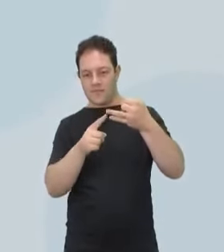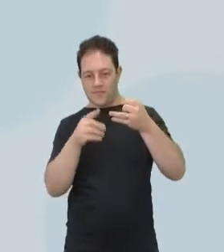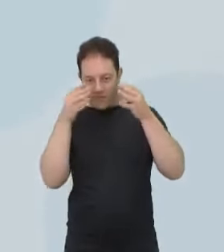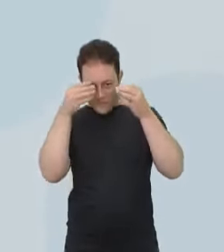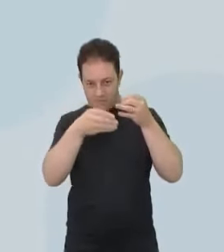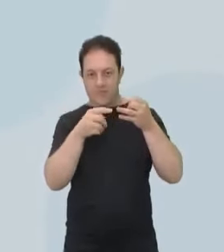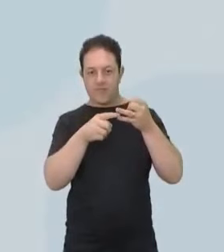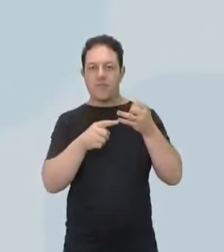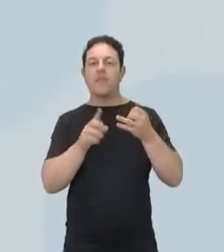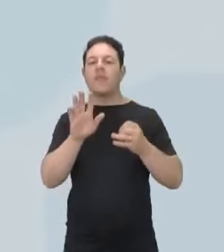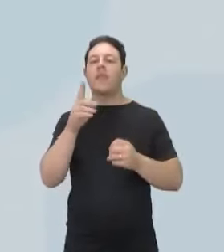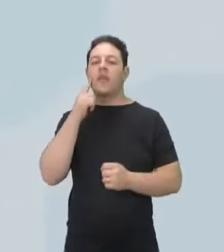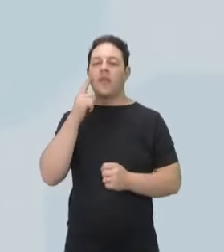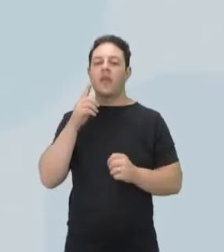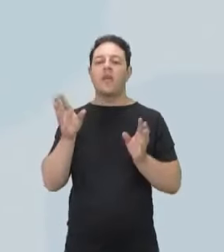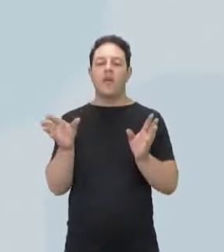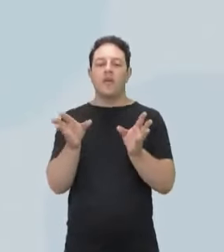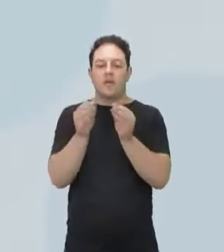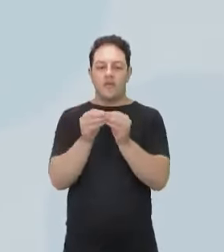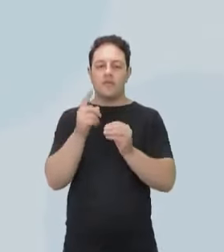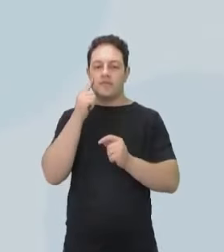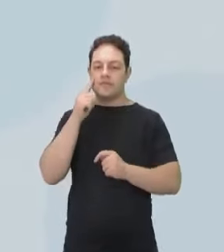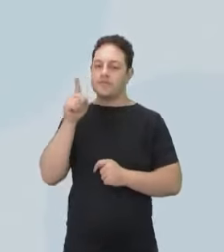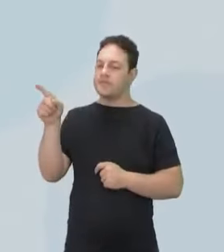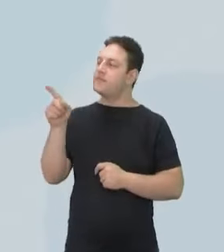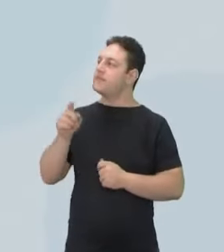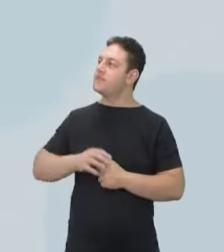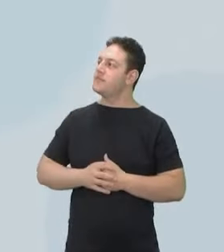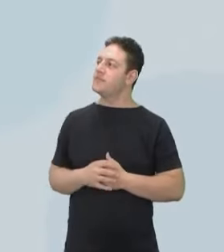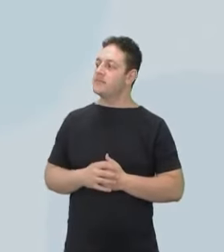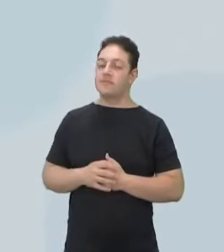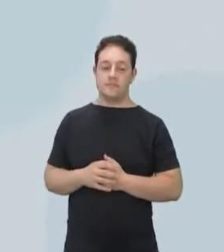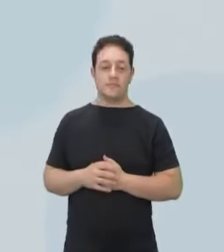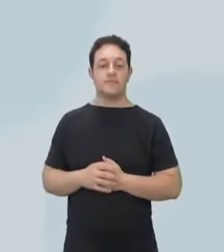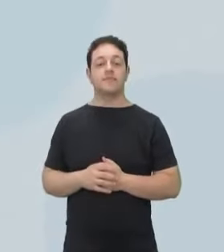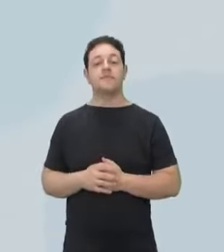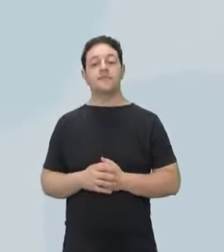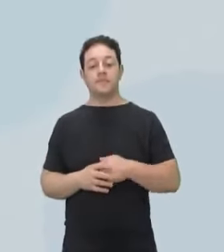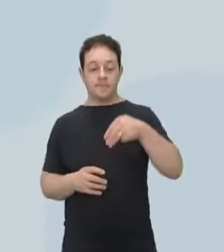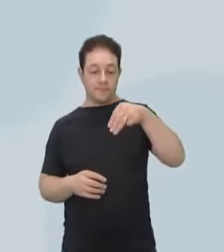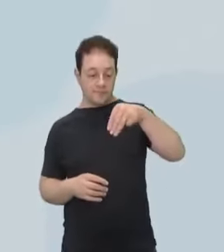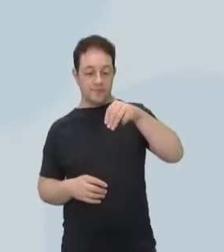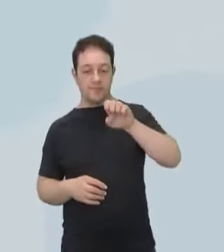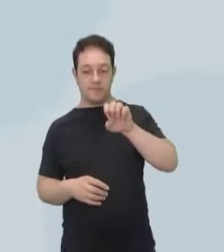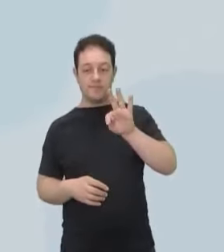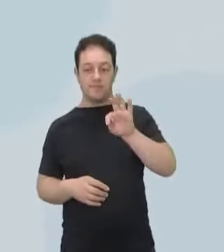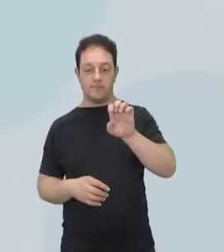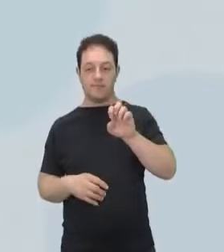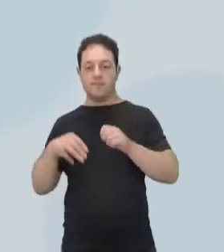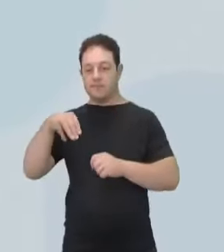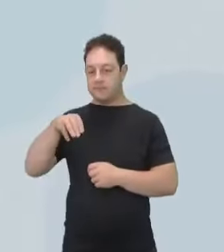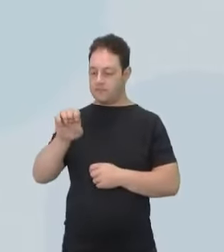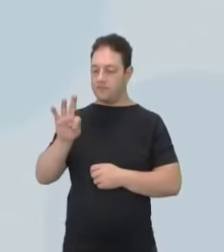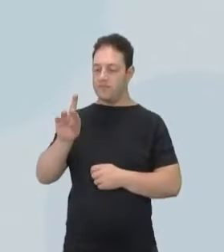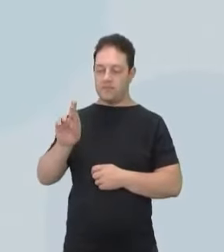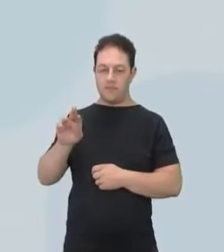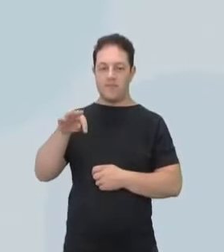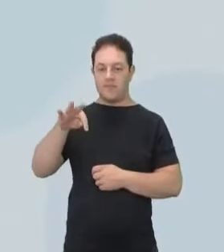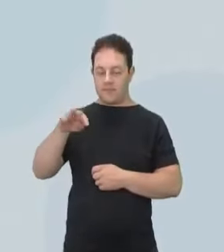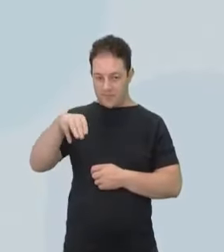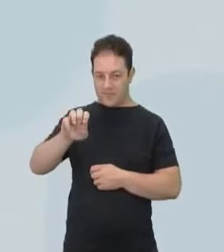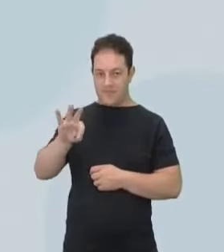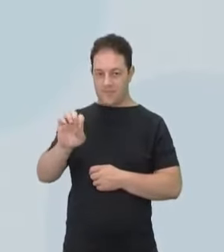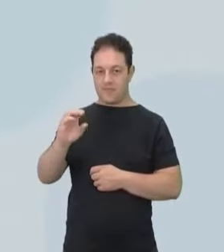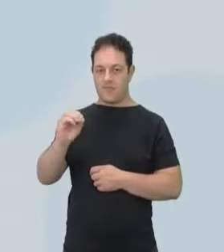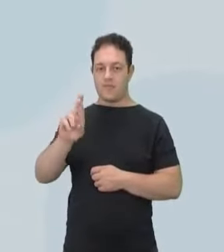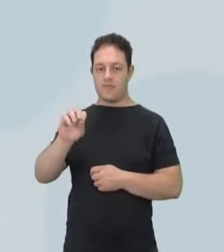aí, sempre fazendo esse aí do mais para o menos, né? Os meteorológicos são divididos em 3 grandes categorias.